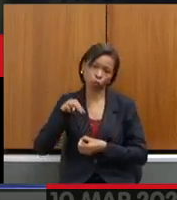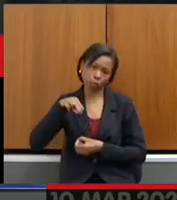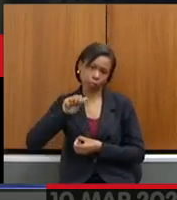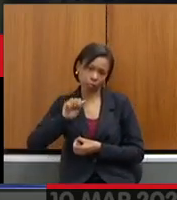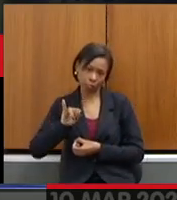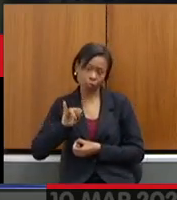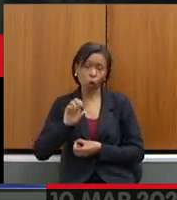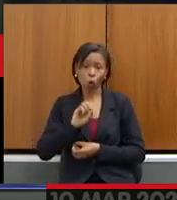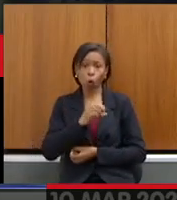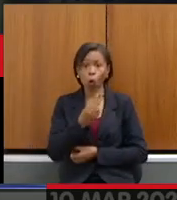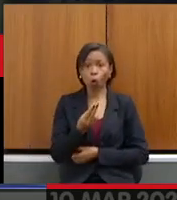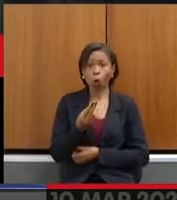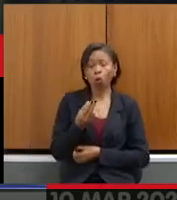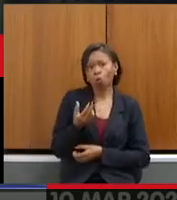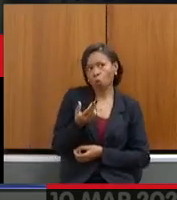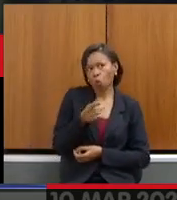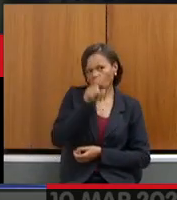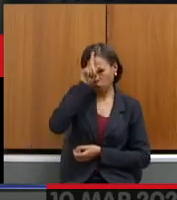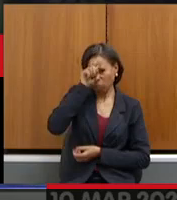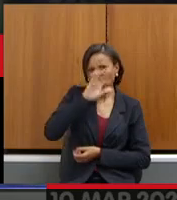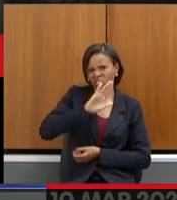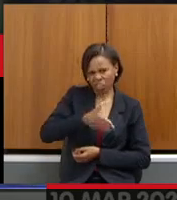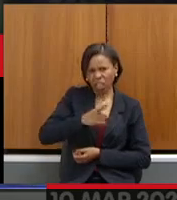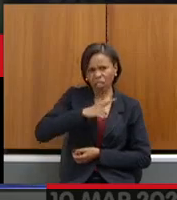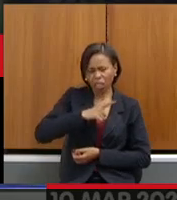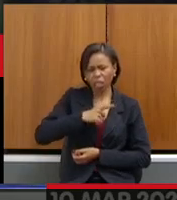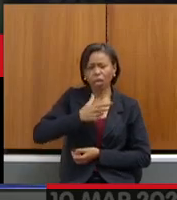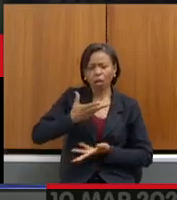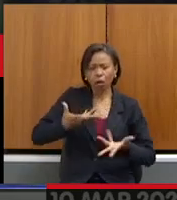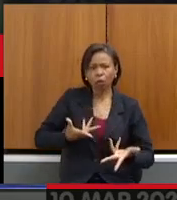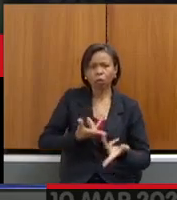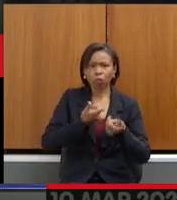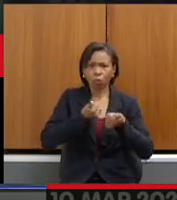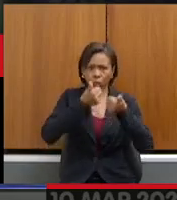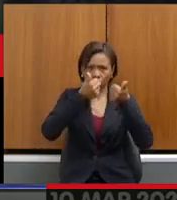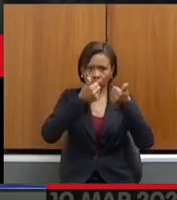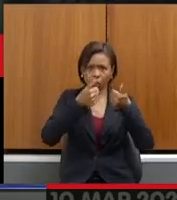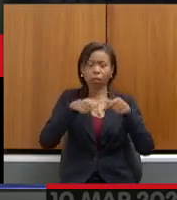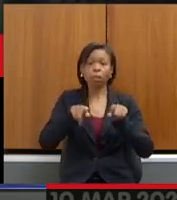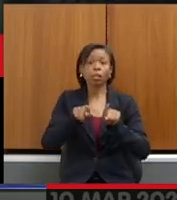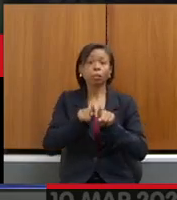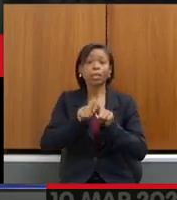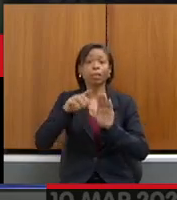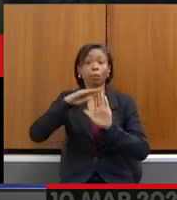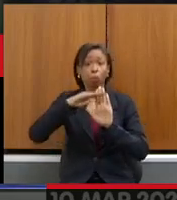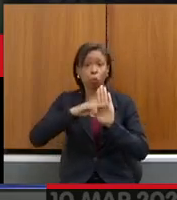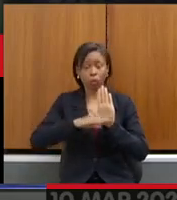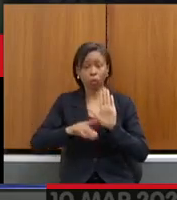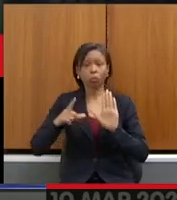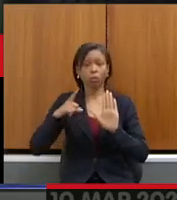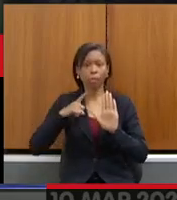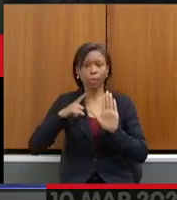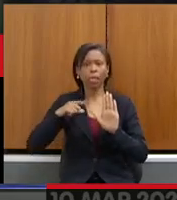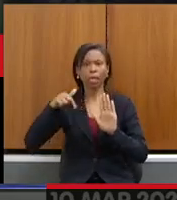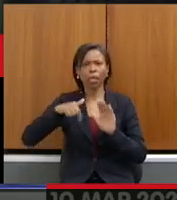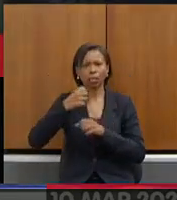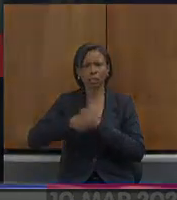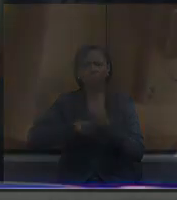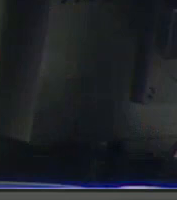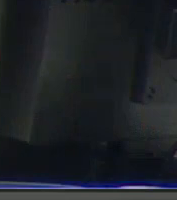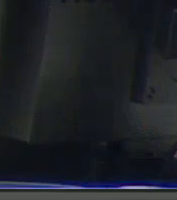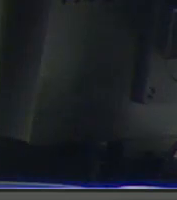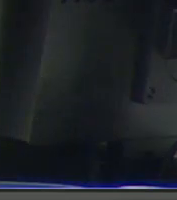qualificando o que já existe lá Além disso nós temos um programa para esse ano nós iniciarmos a